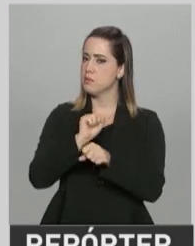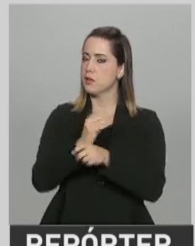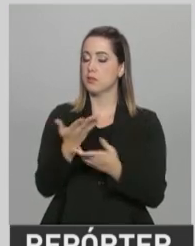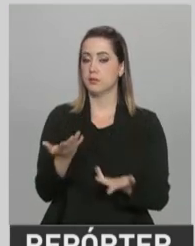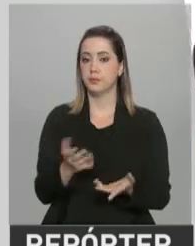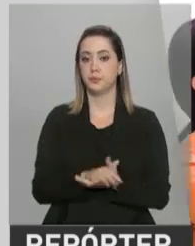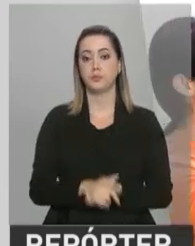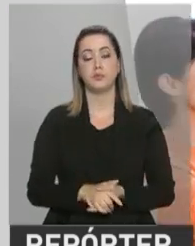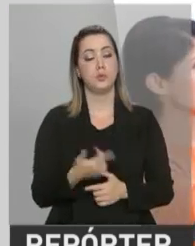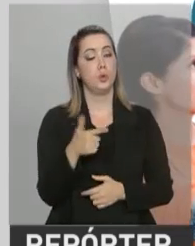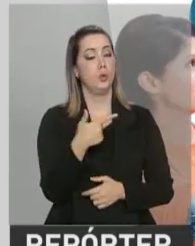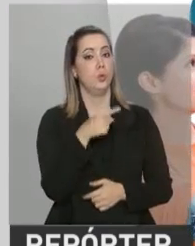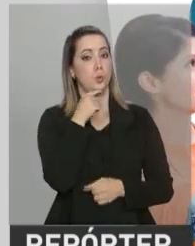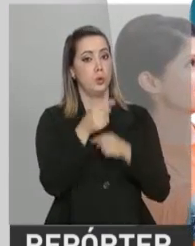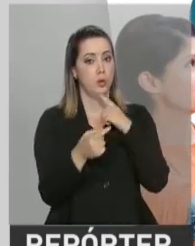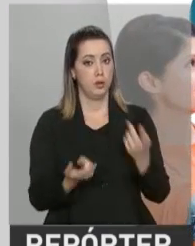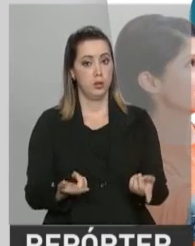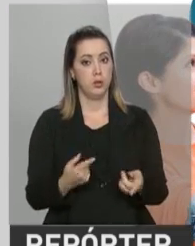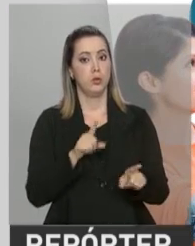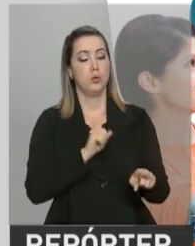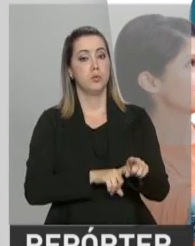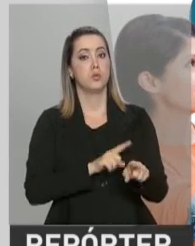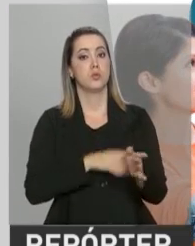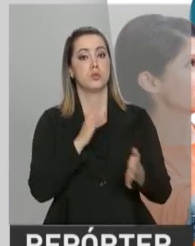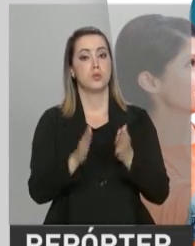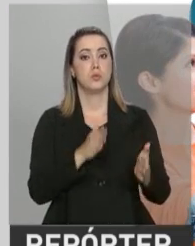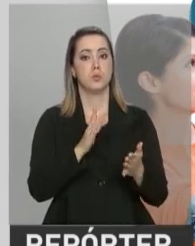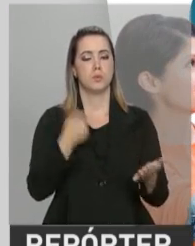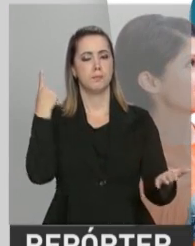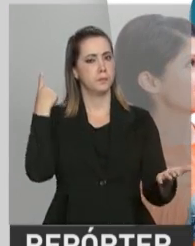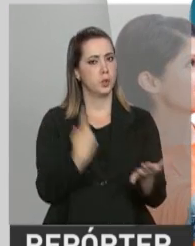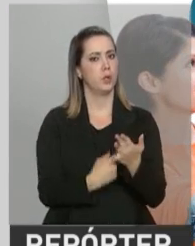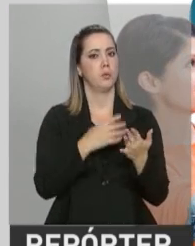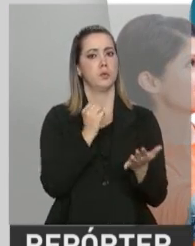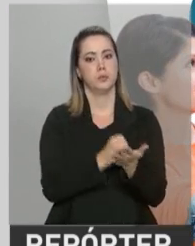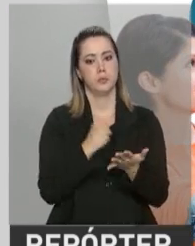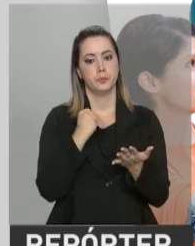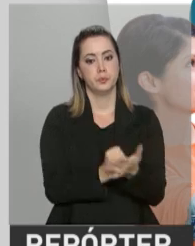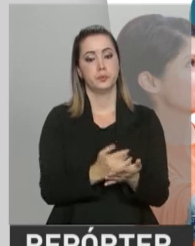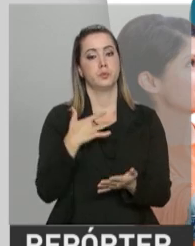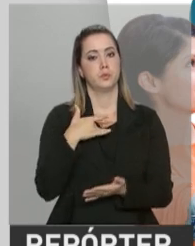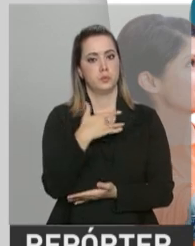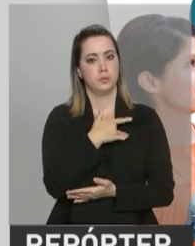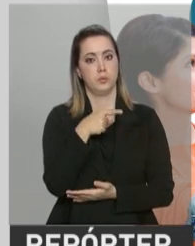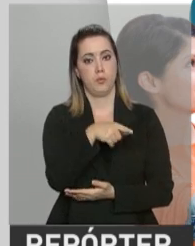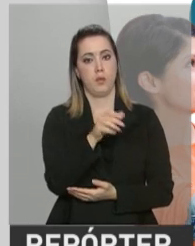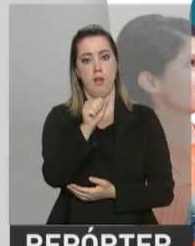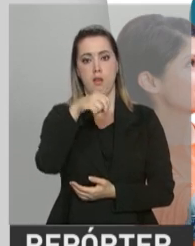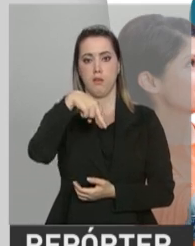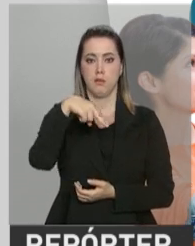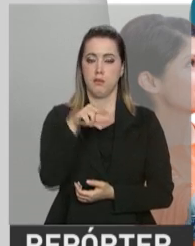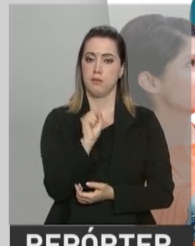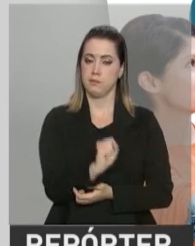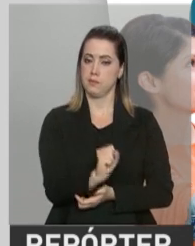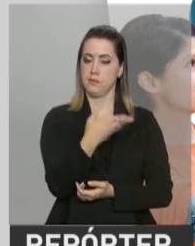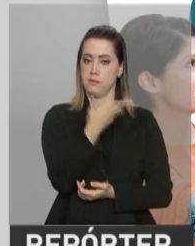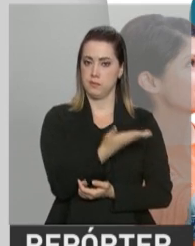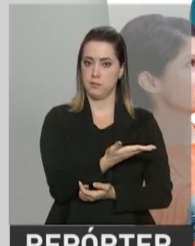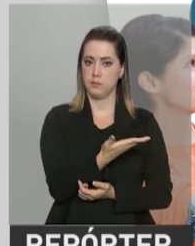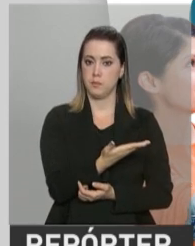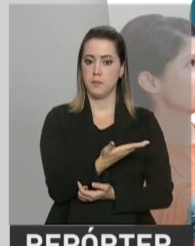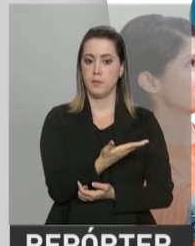que não reste nenhuma dúvida sobre os prazos que devem ser cumpridos pelas operadoras, a Agência Nacional de Saúde Suplementar,